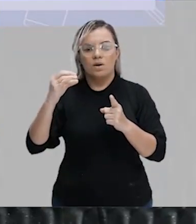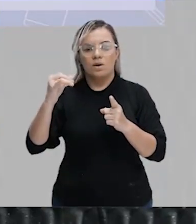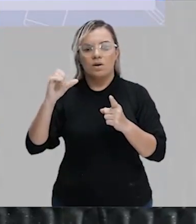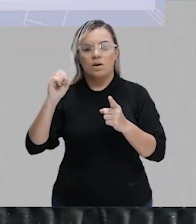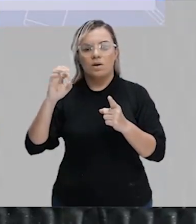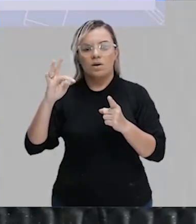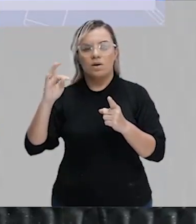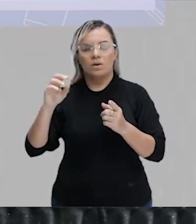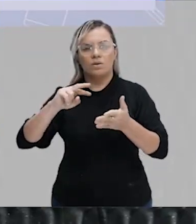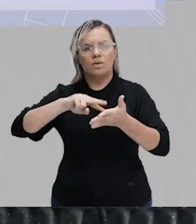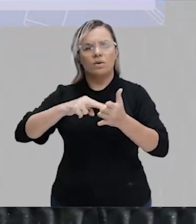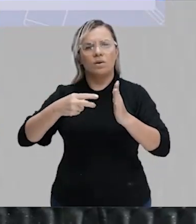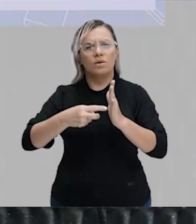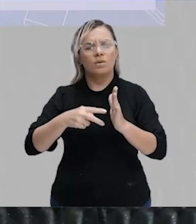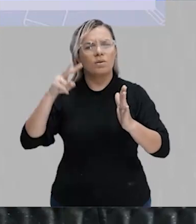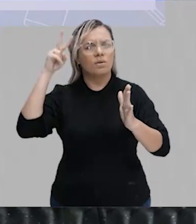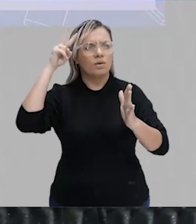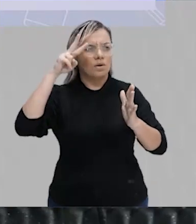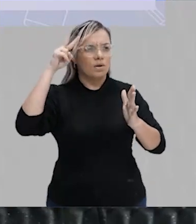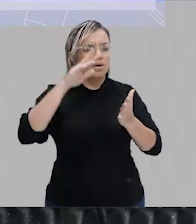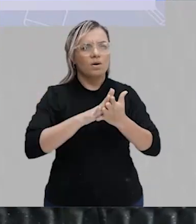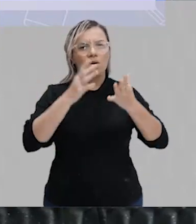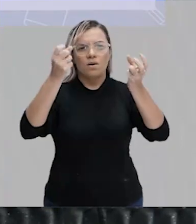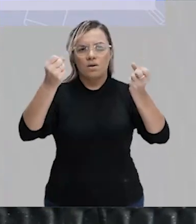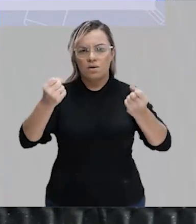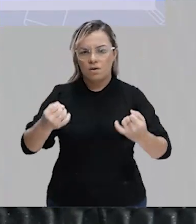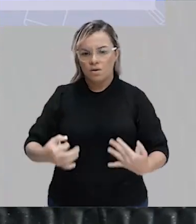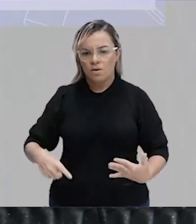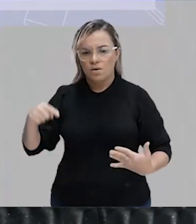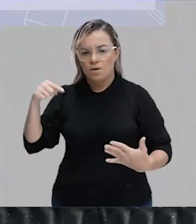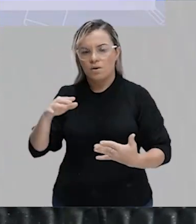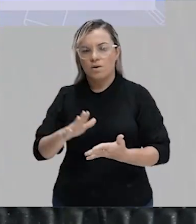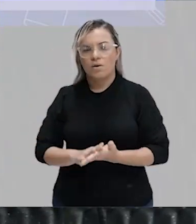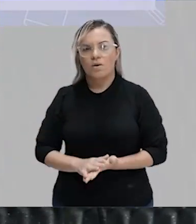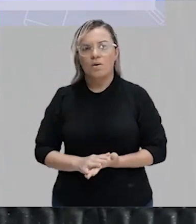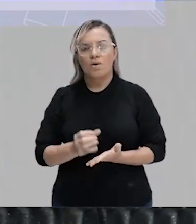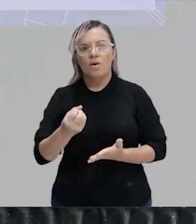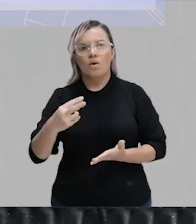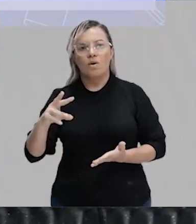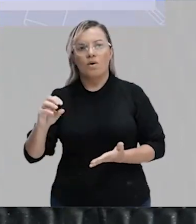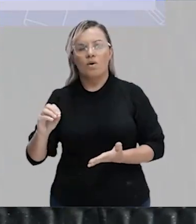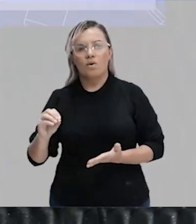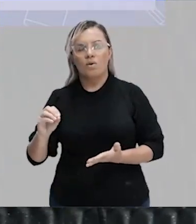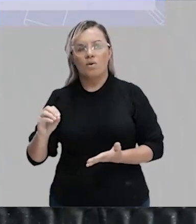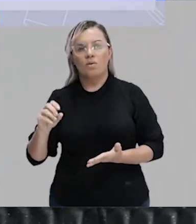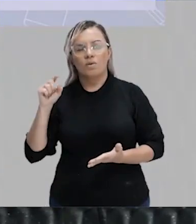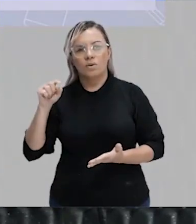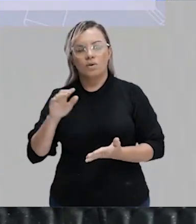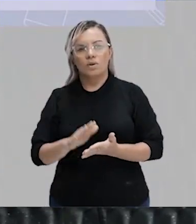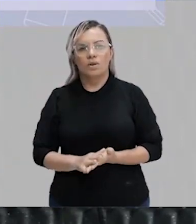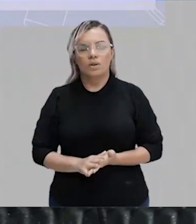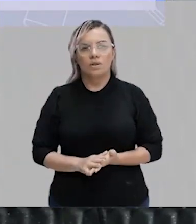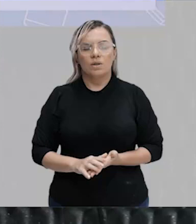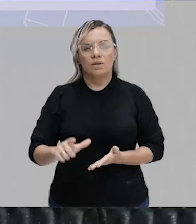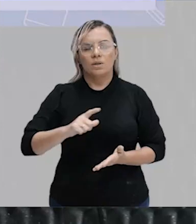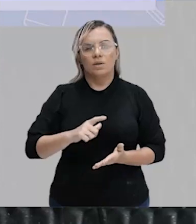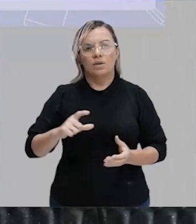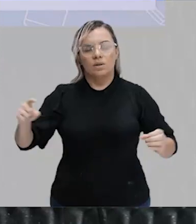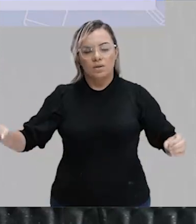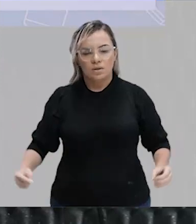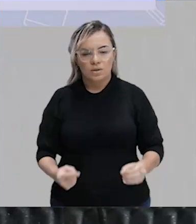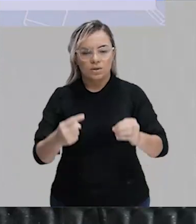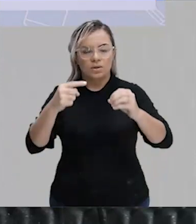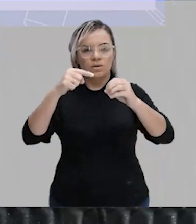gente falava que na hora que o zigoto, aliás, na hora que o óvulo sofre a fecundação